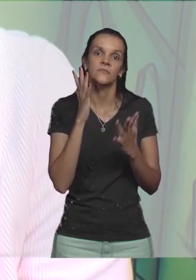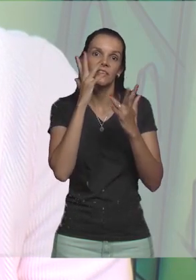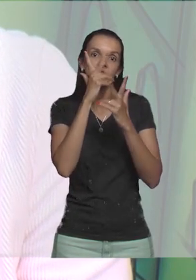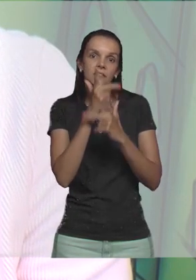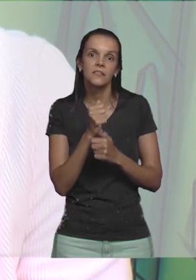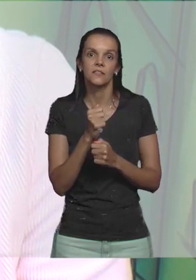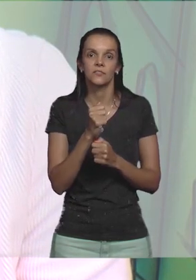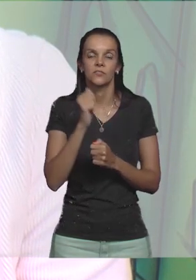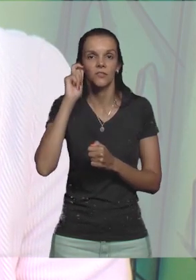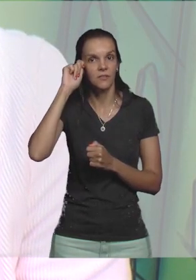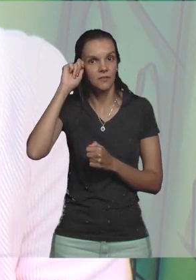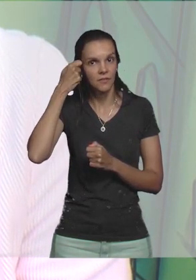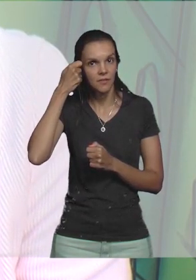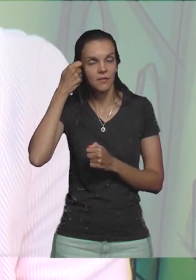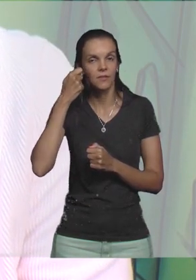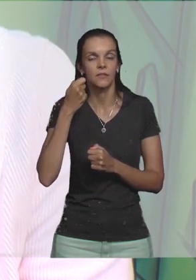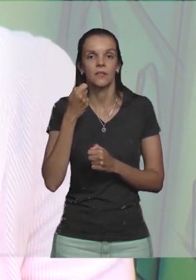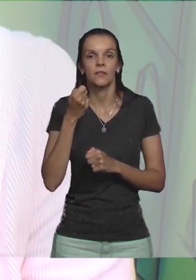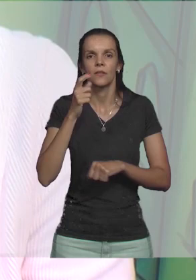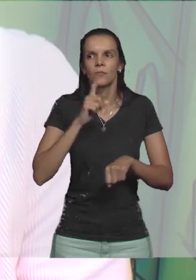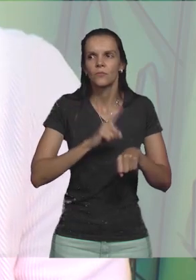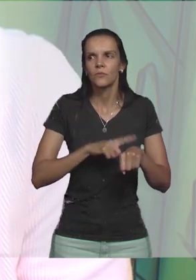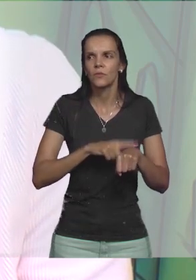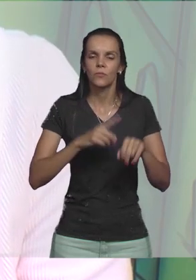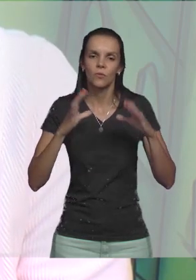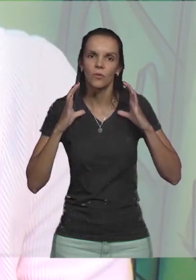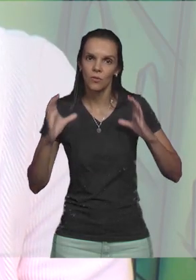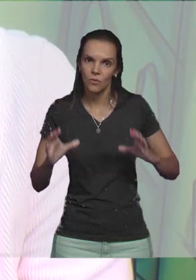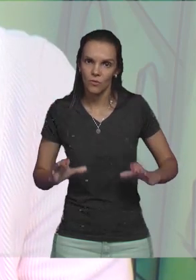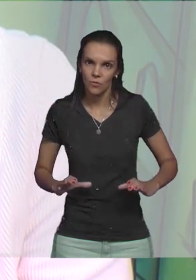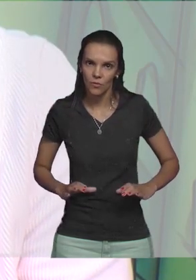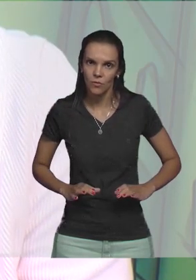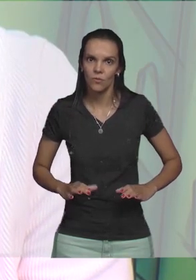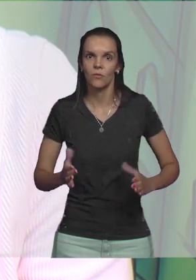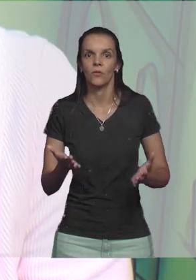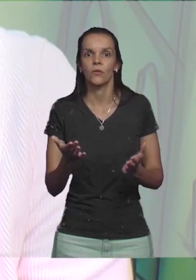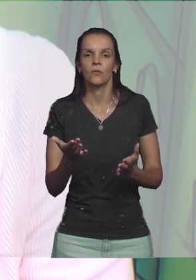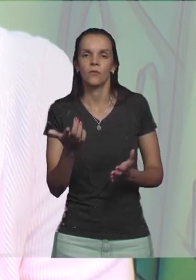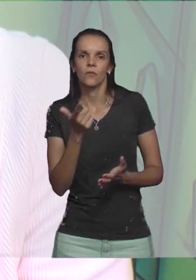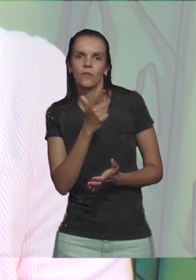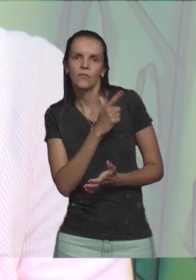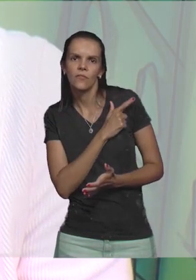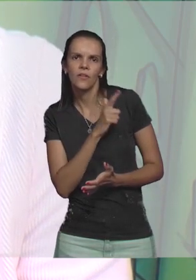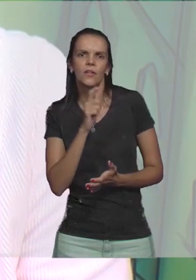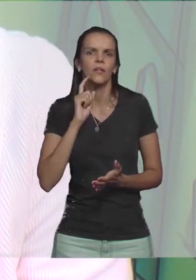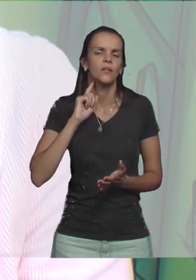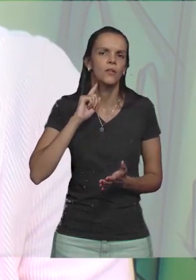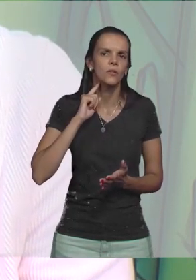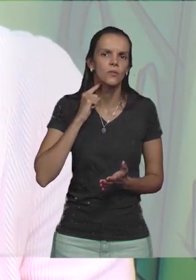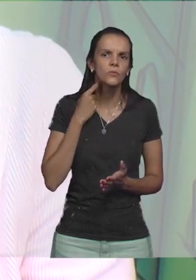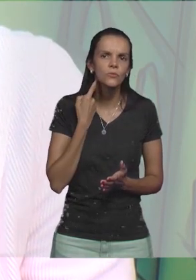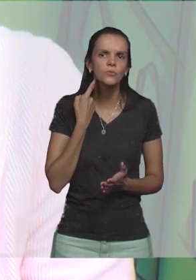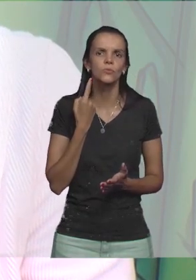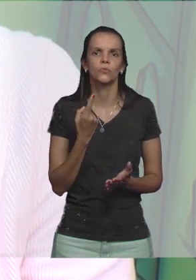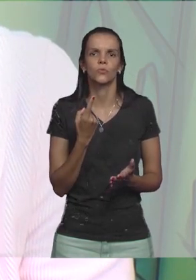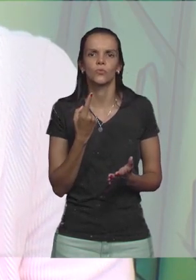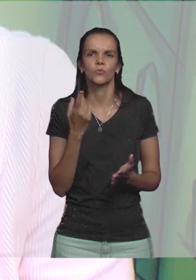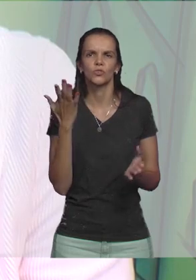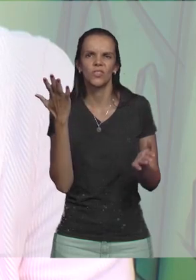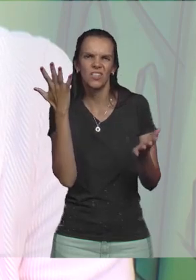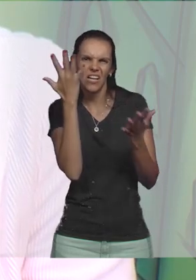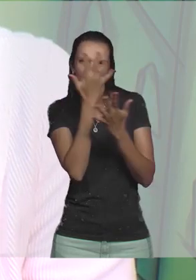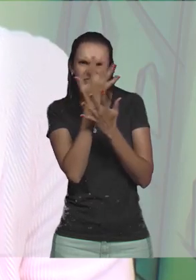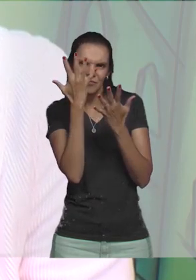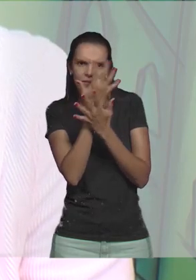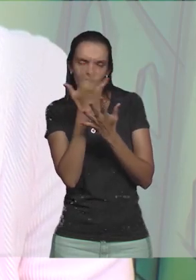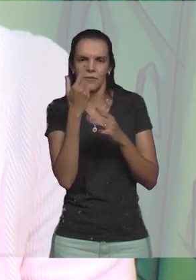estética negra, né? Durante muito tempo, nosso corpo foi visto como uma coisa feia, uma coisa suja e uma coisa invisibilizada